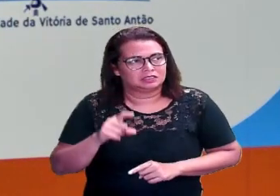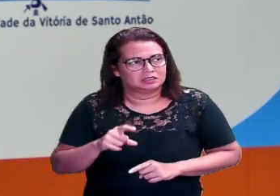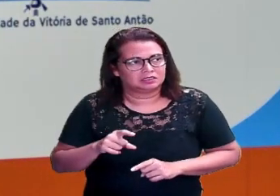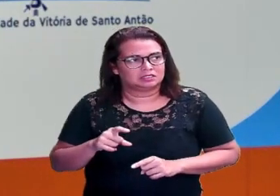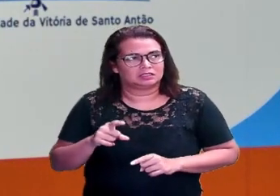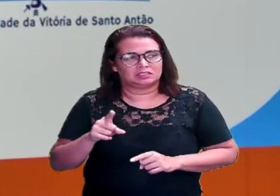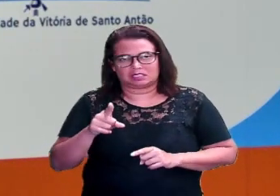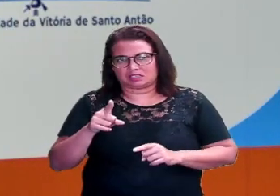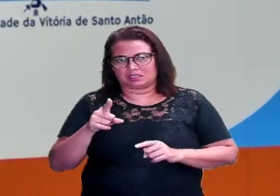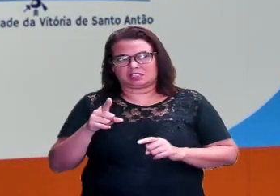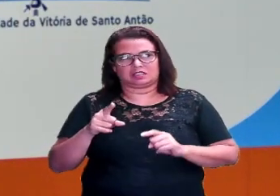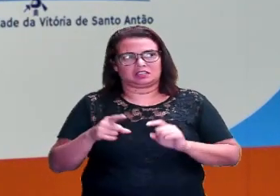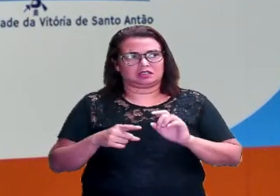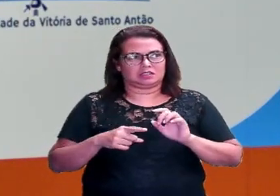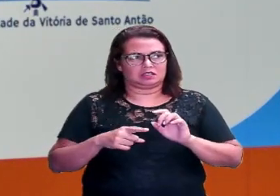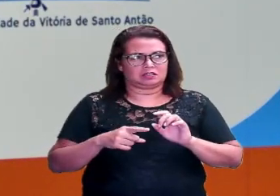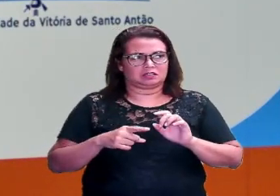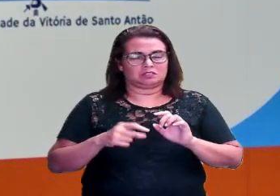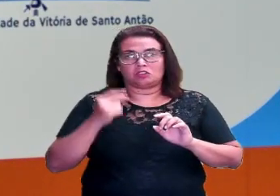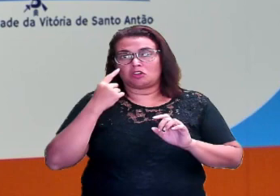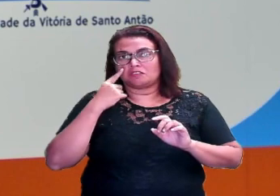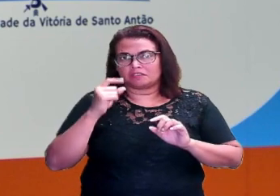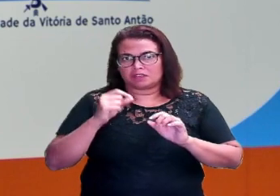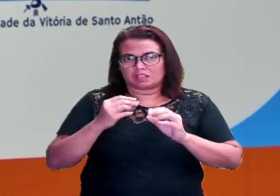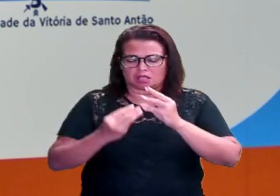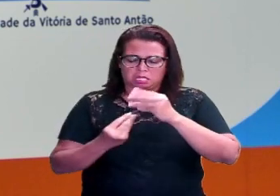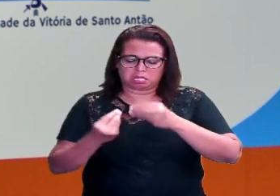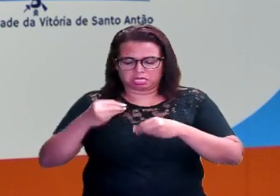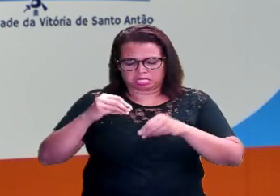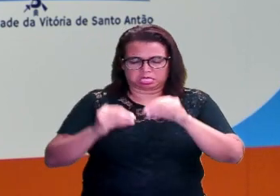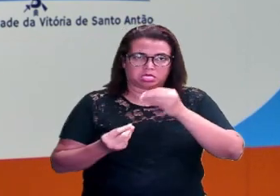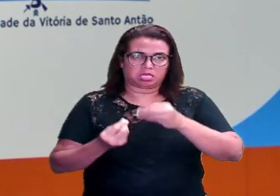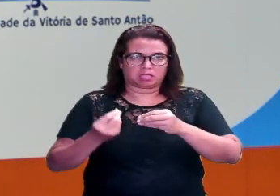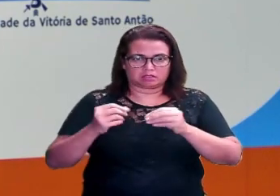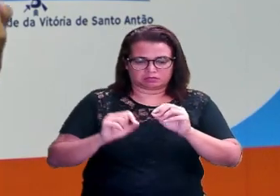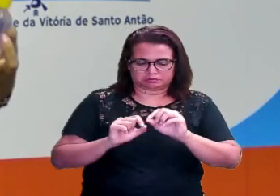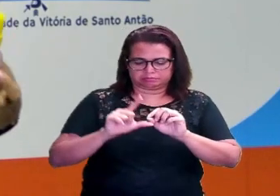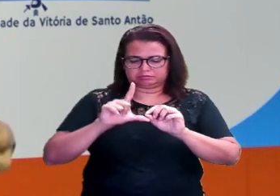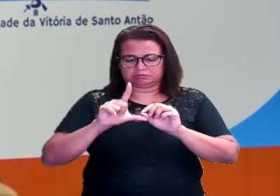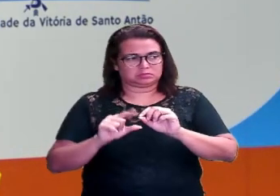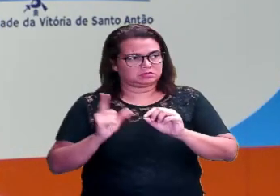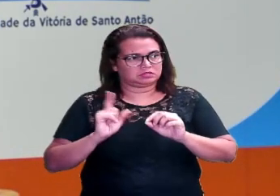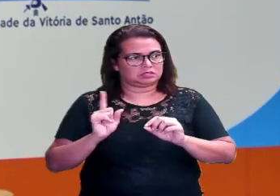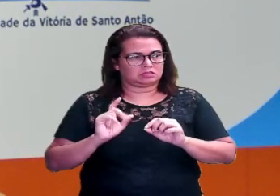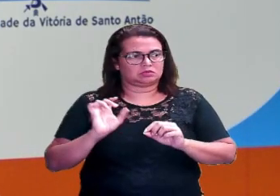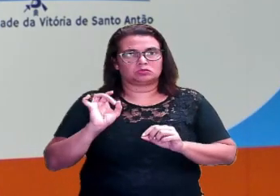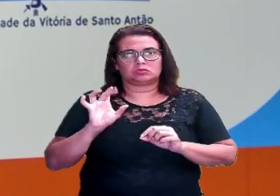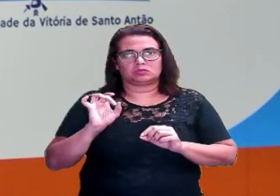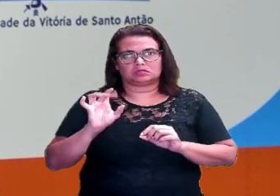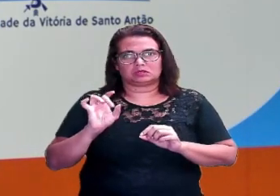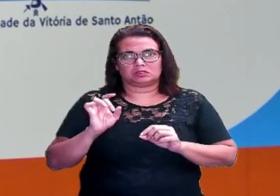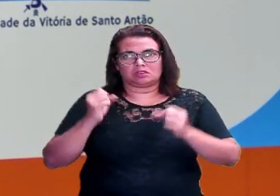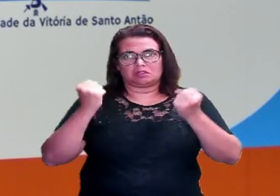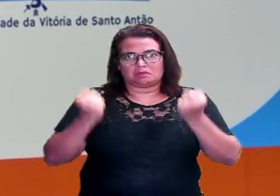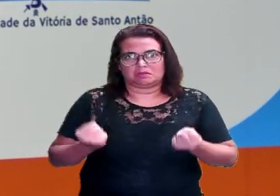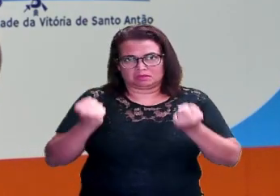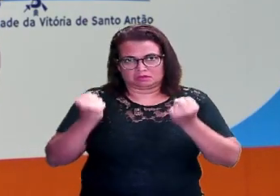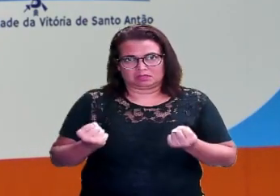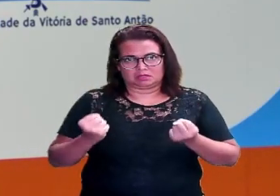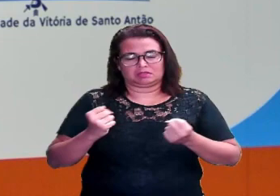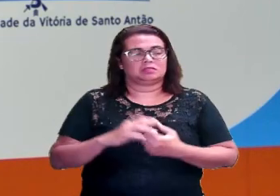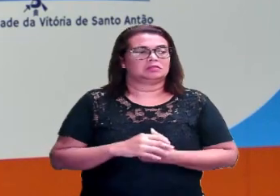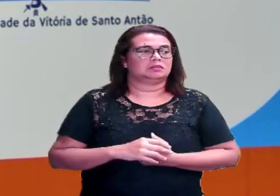medir a quantidade de líquido que há em cada objeto, ok? Eu vou apenas ver a